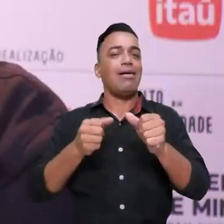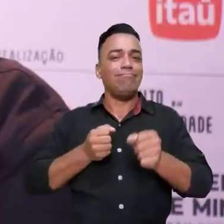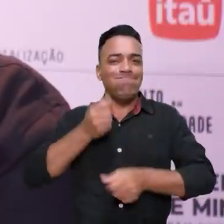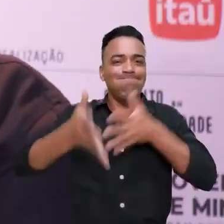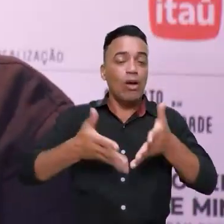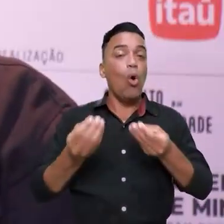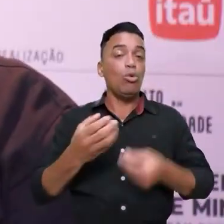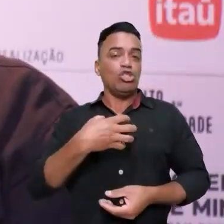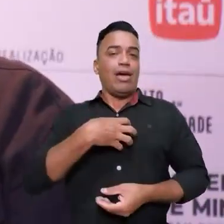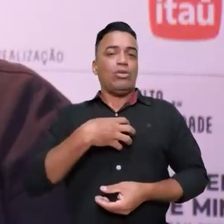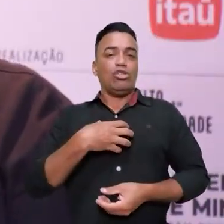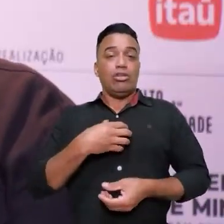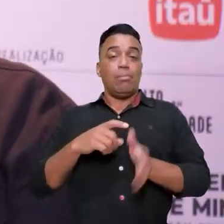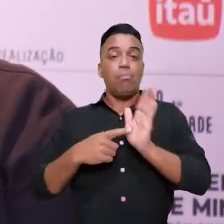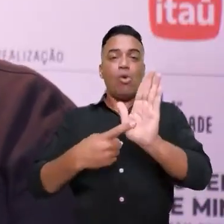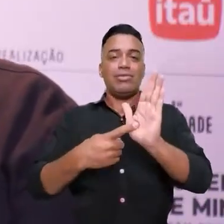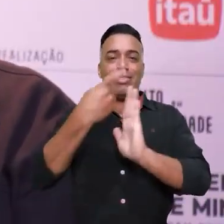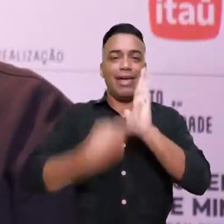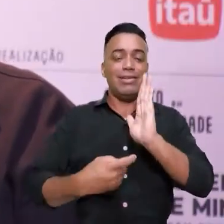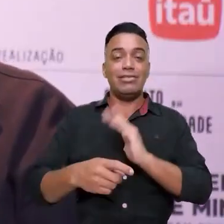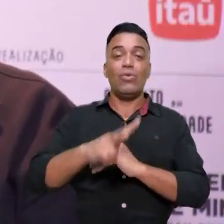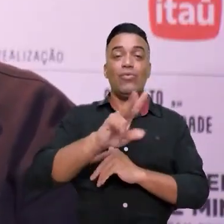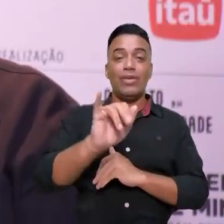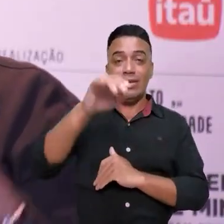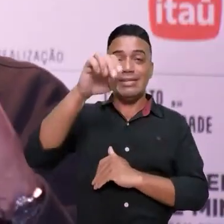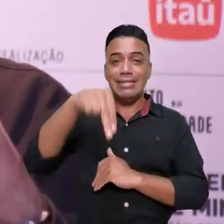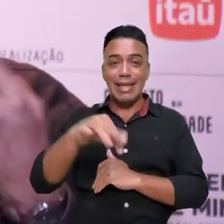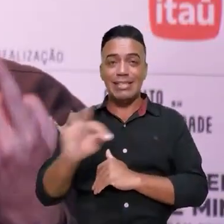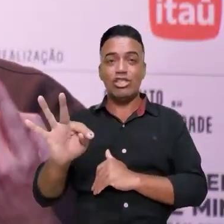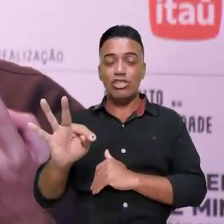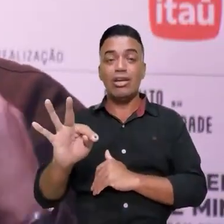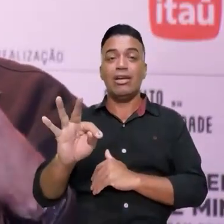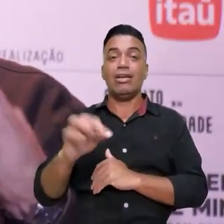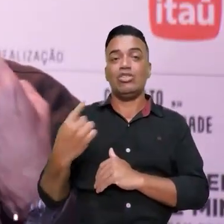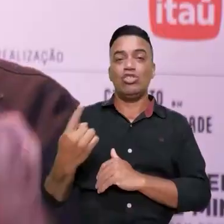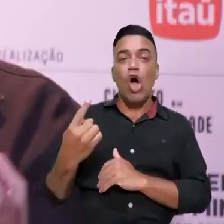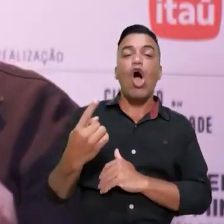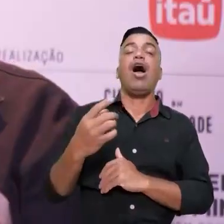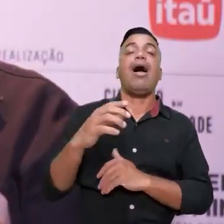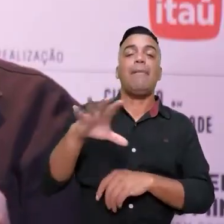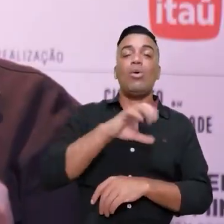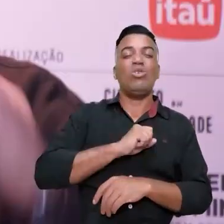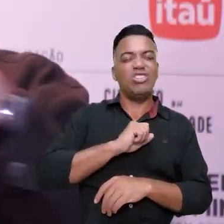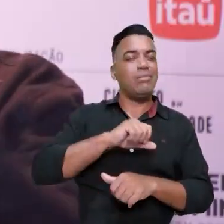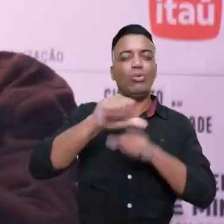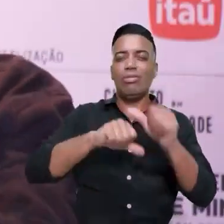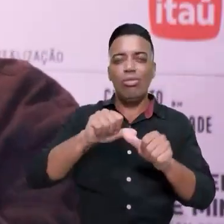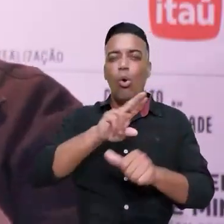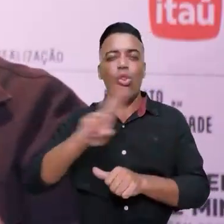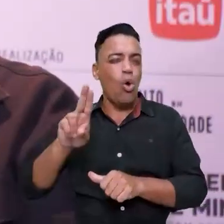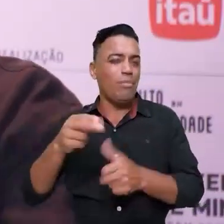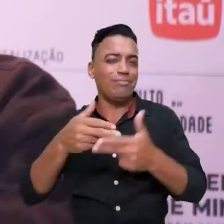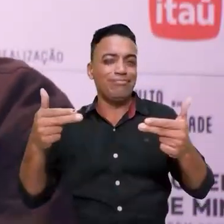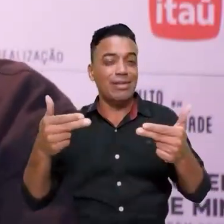texto. Então, há 30 anos, Vicent, um solo de amor, que já chamou Vicent, Asas da Agonia, e aí a gente